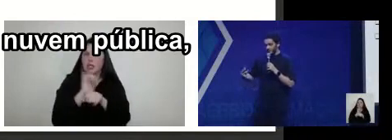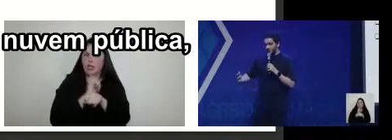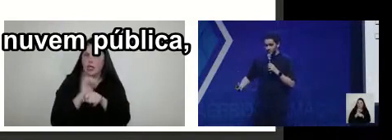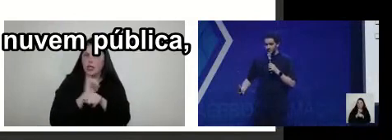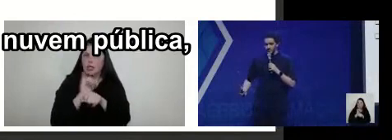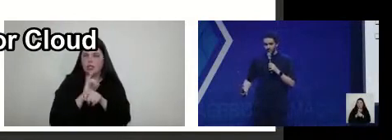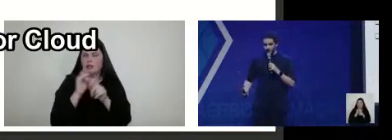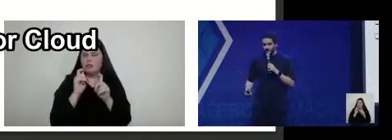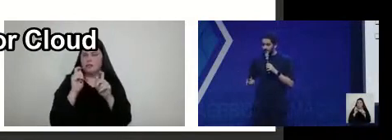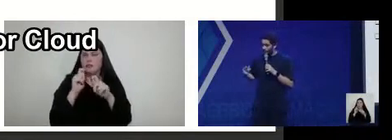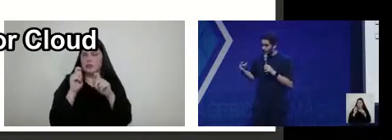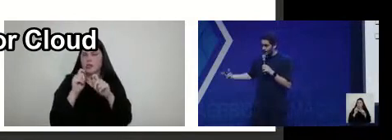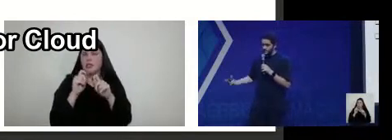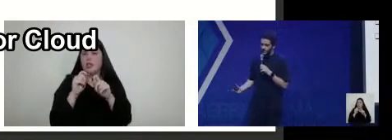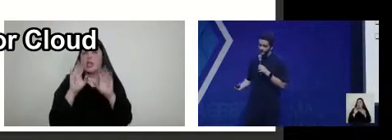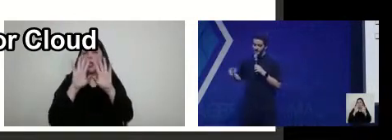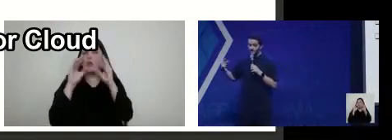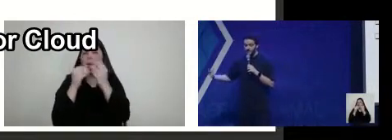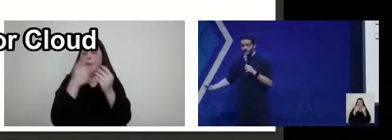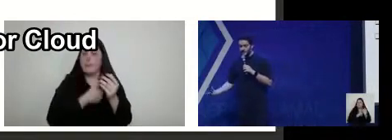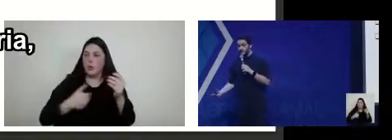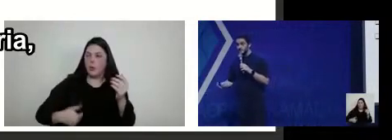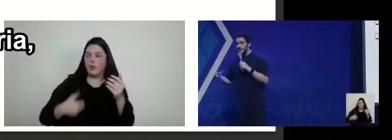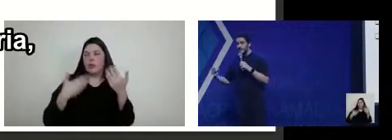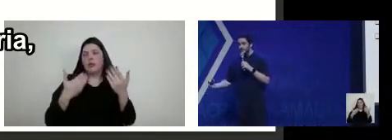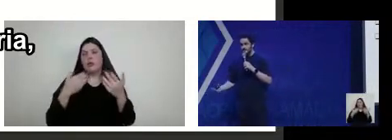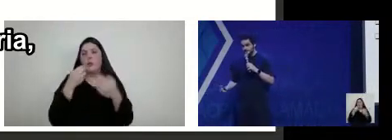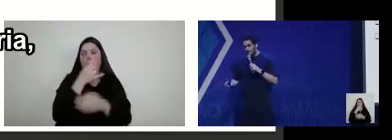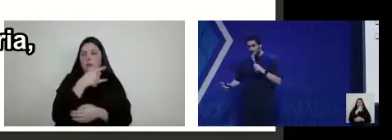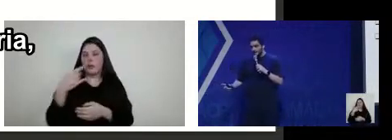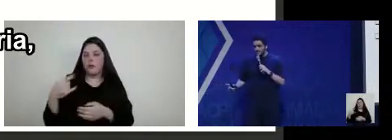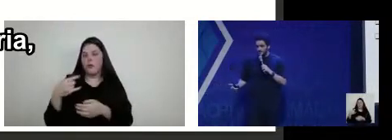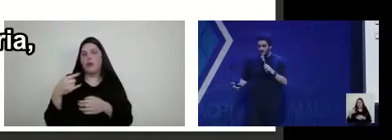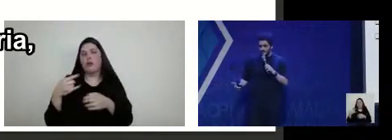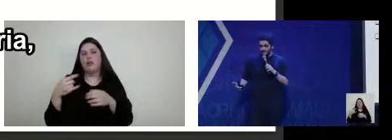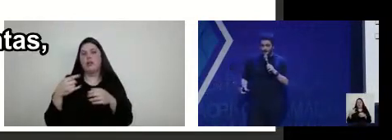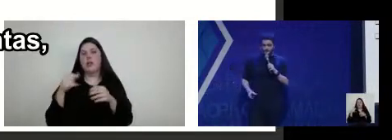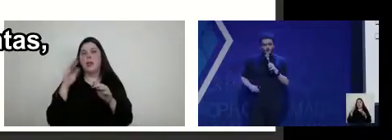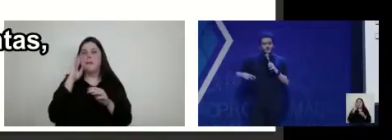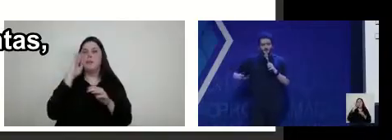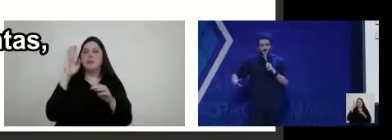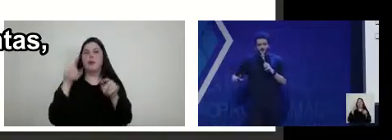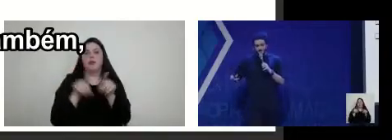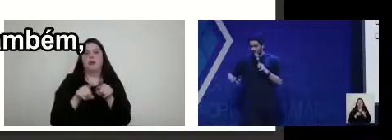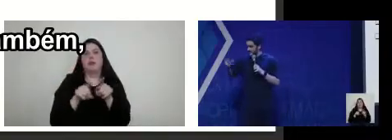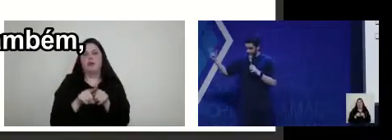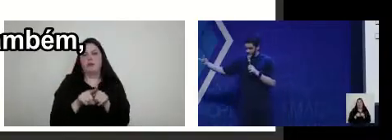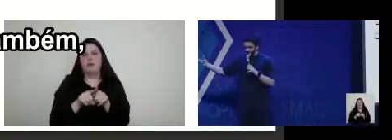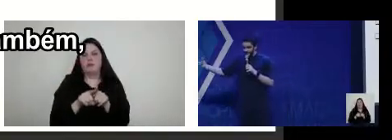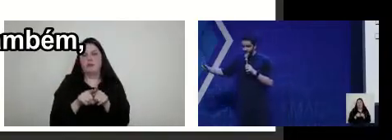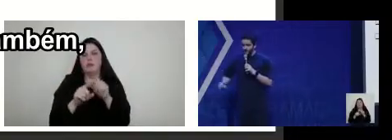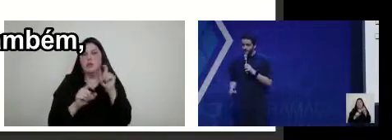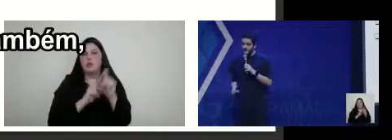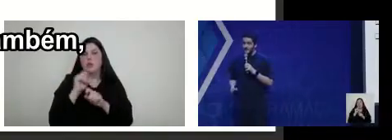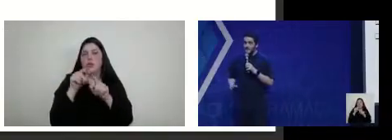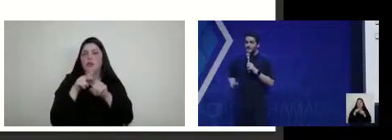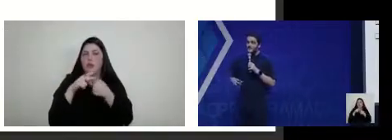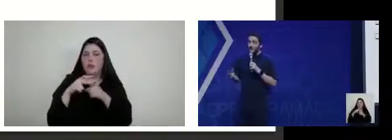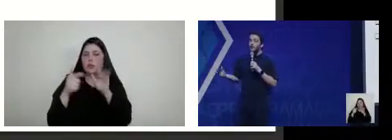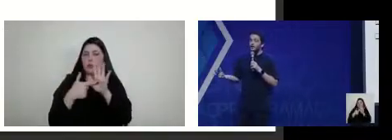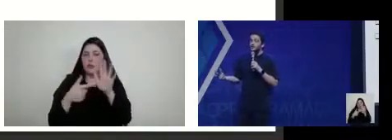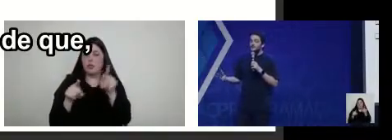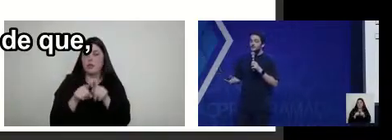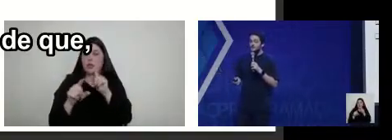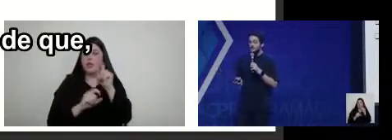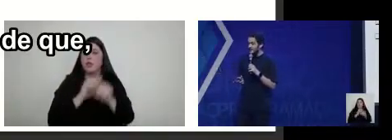sendo de provedores de nuvem pública, então o Microsoft Defender for Cloud é a principal delas, eu diria, só que você tem ferramentas que eu vou passar no final também, que